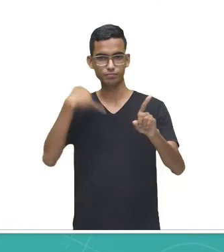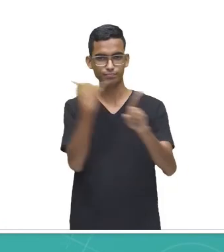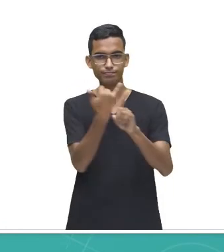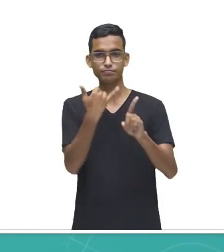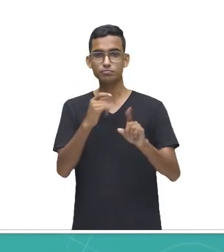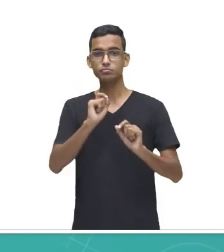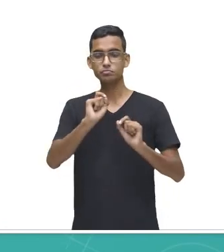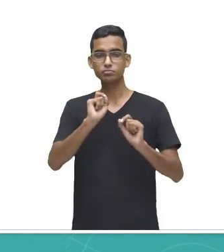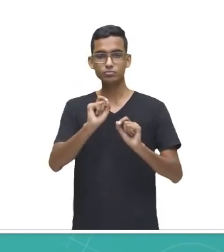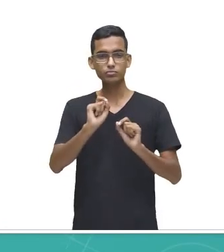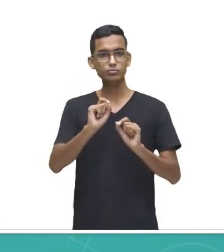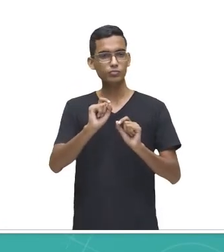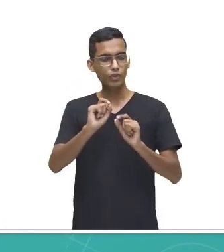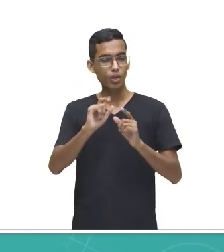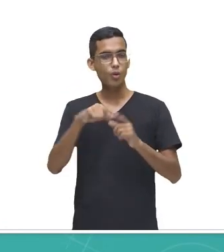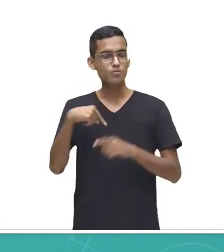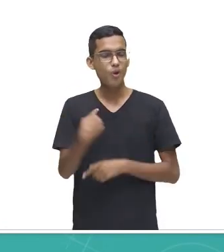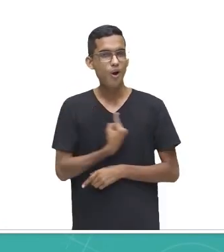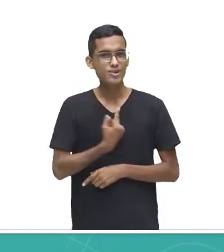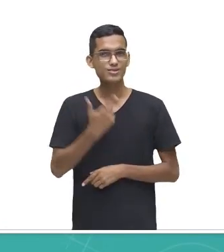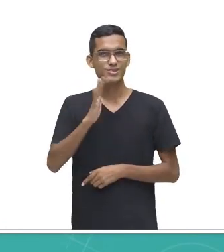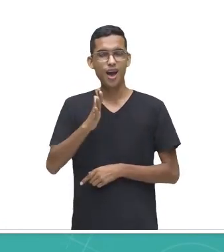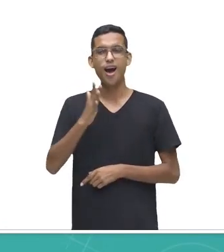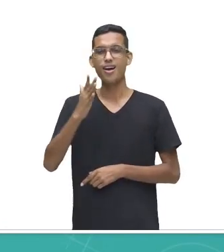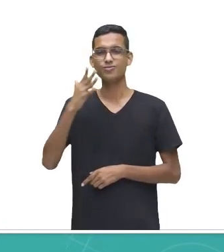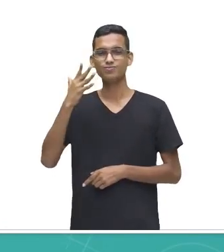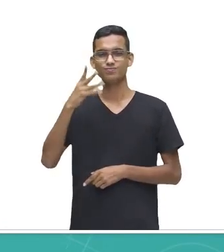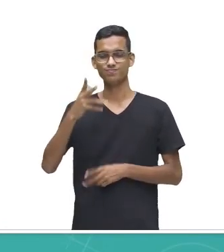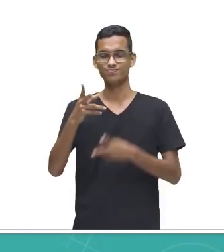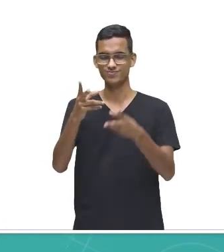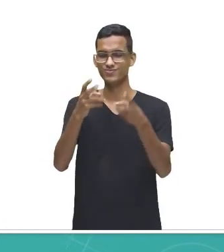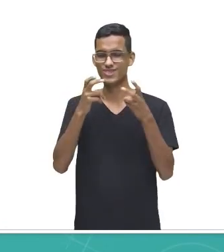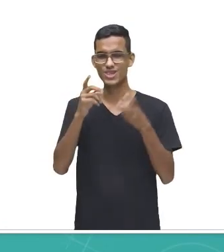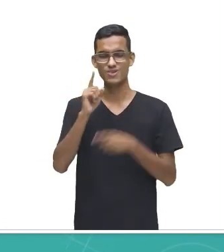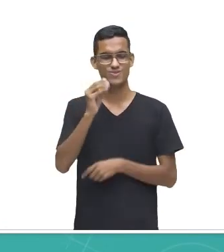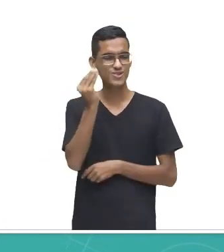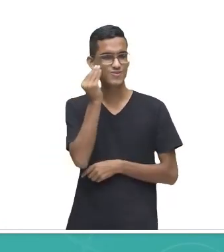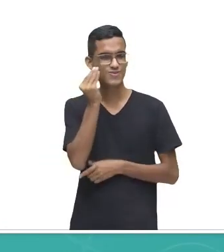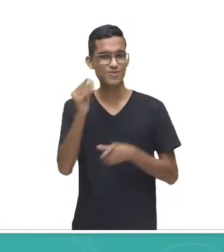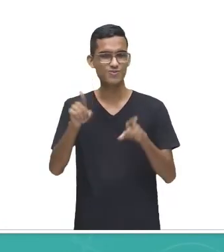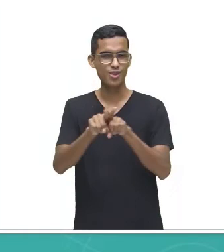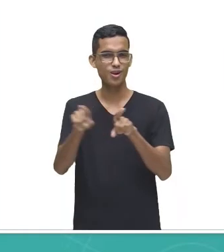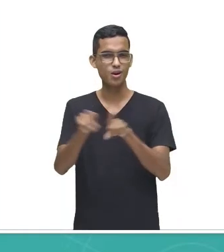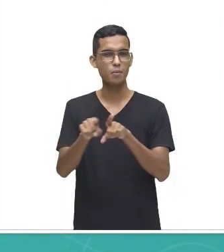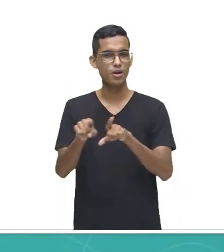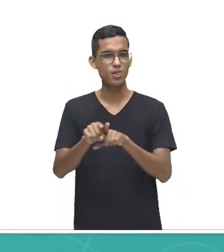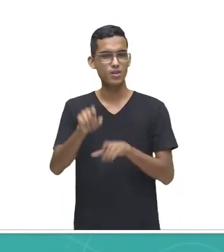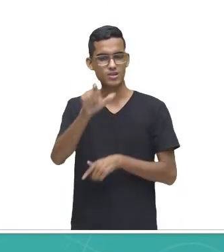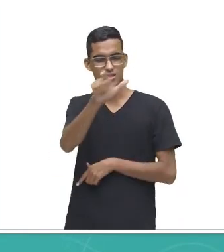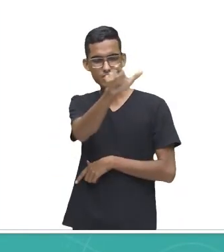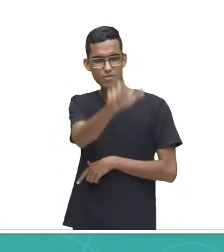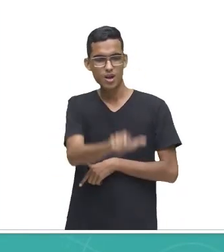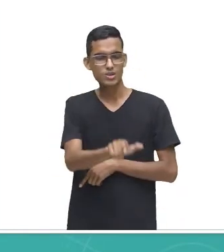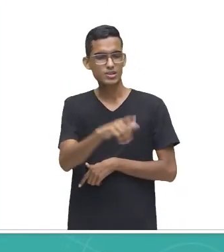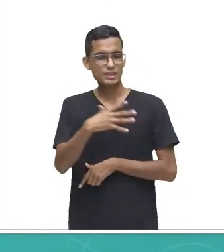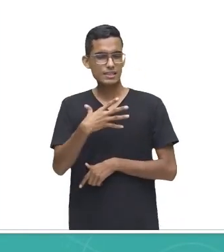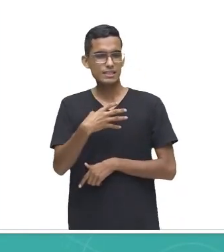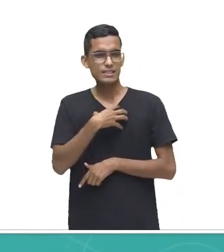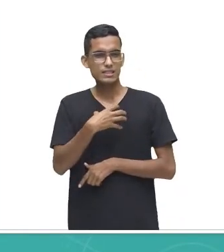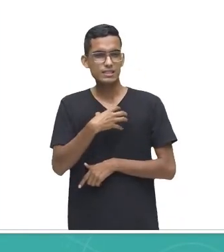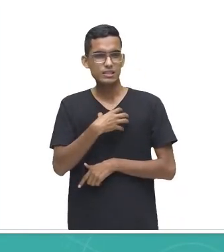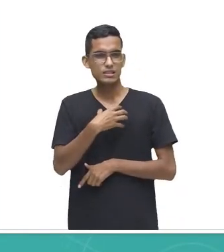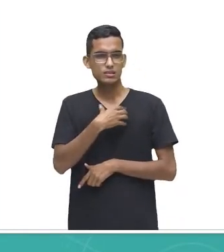E quantos de nós já nos deparamos com situações de pessoas que se sentem inferiorizadas pelo